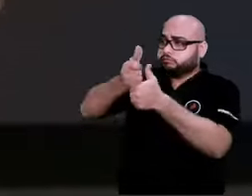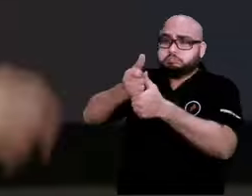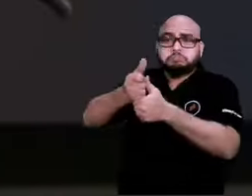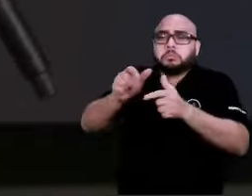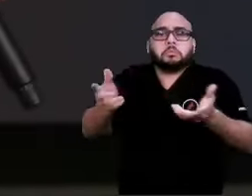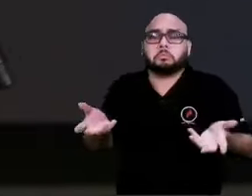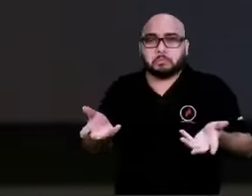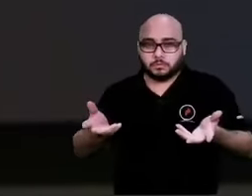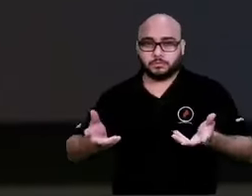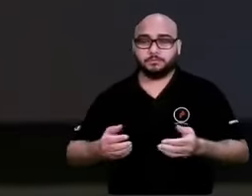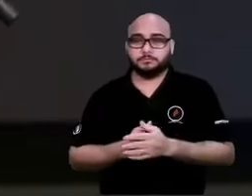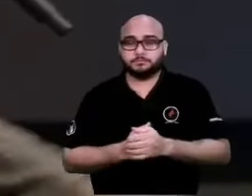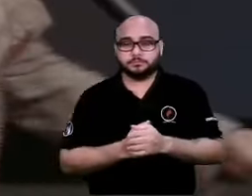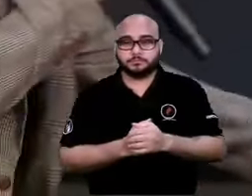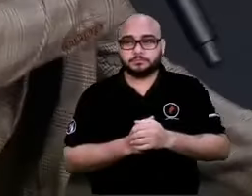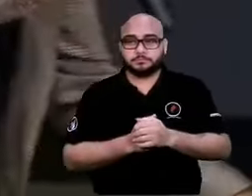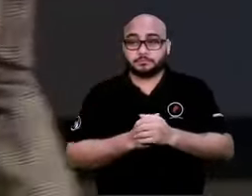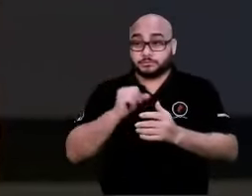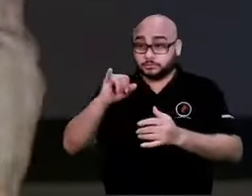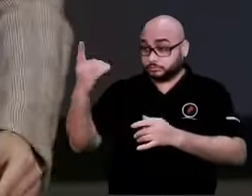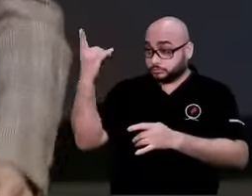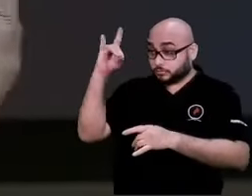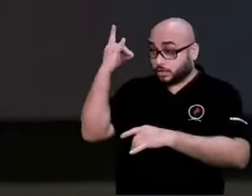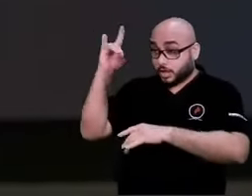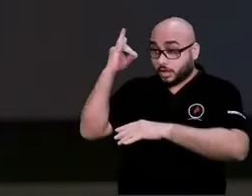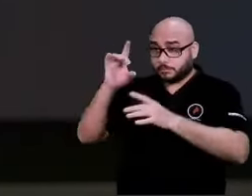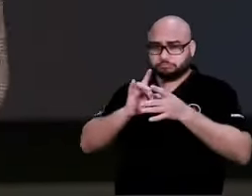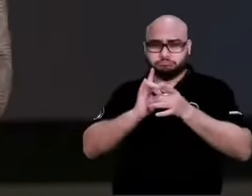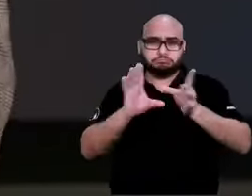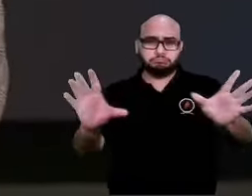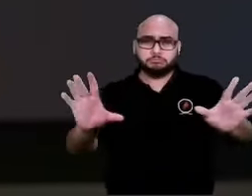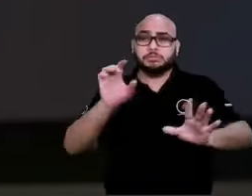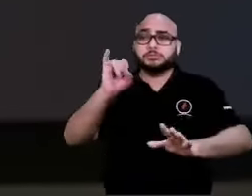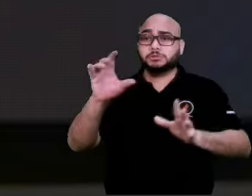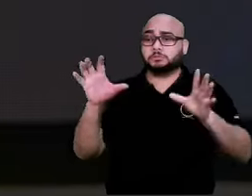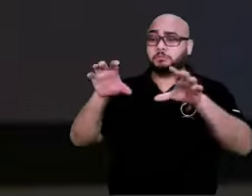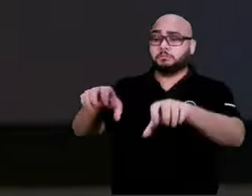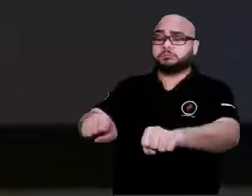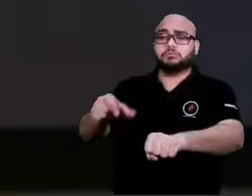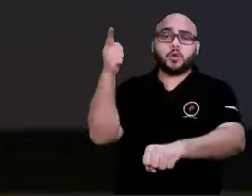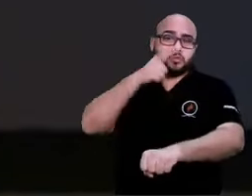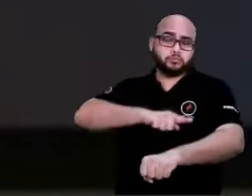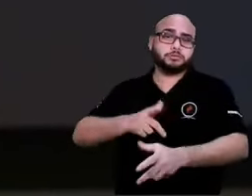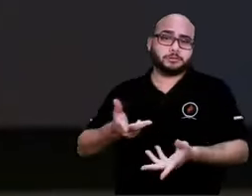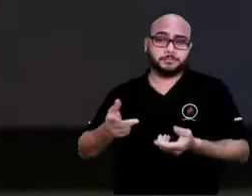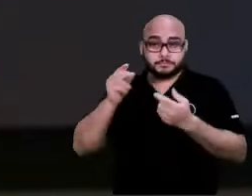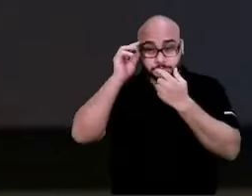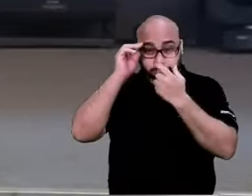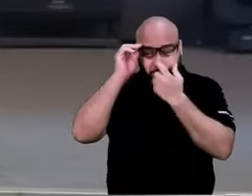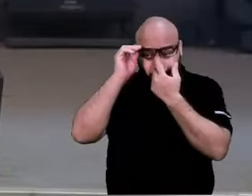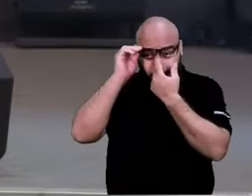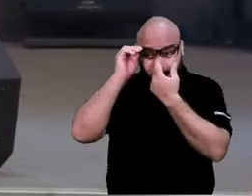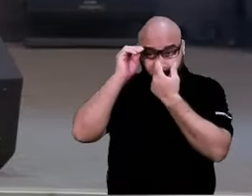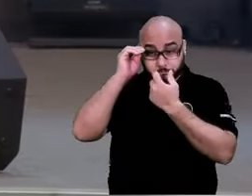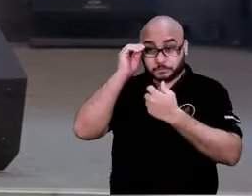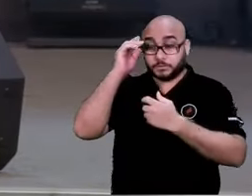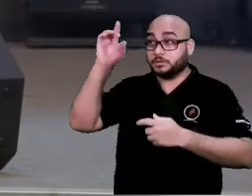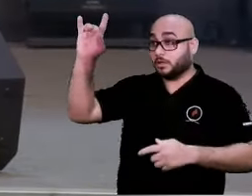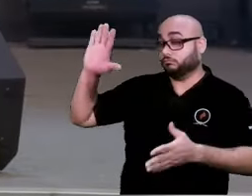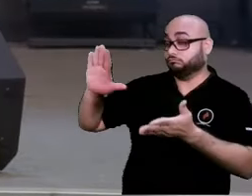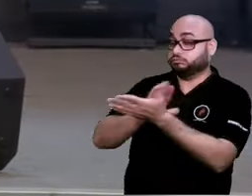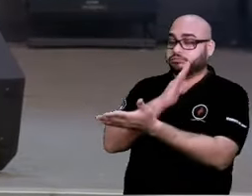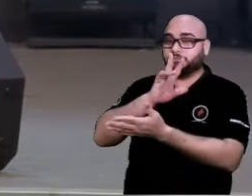autorização de tomar posse, foi por causa desse namoro que você não anda mais em santidade, se Isaac vai pisar ali primeiro. Foi por